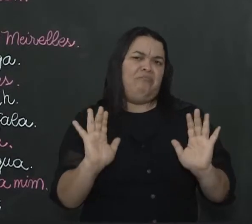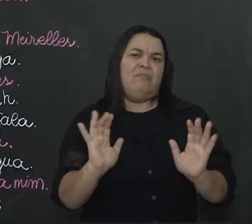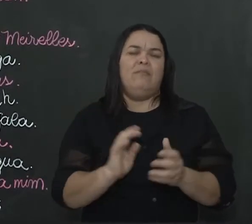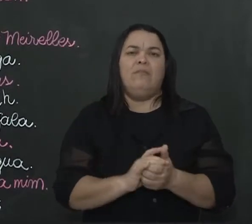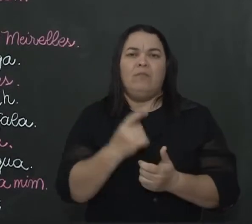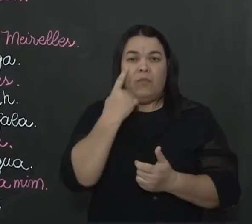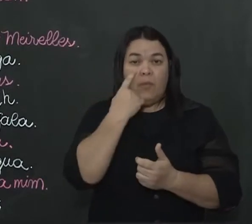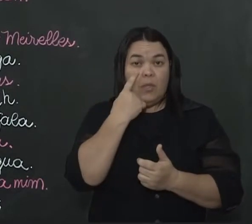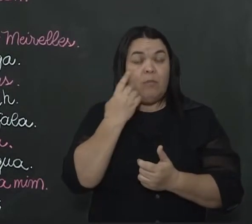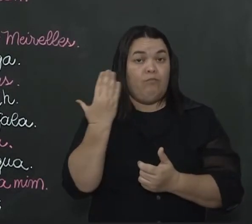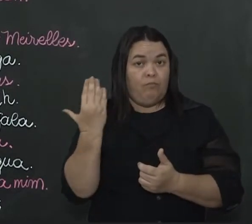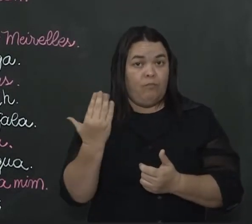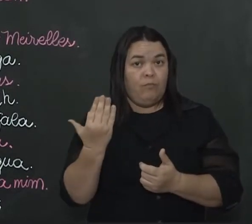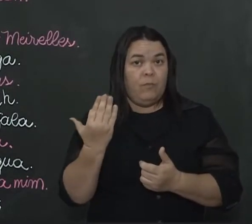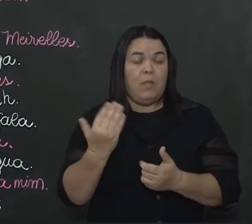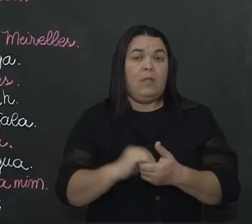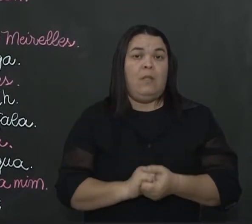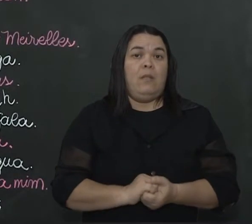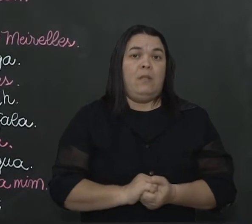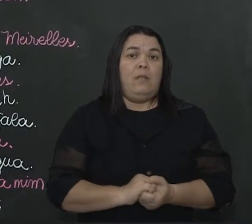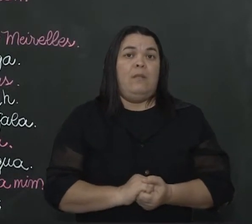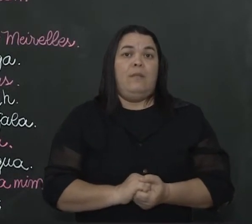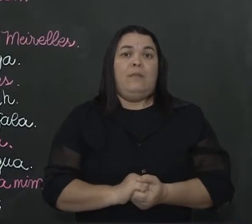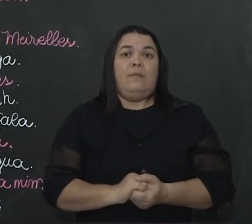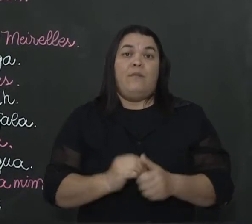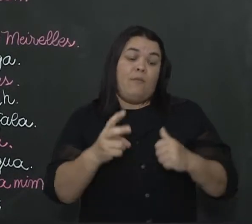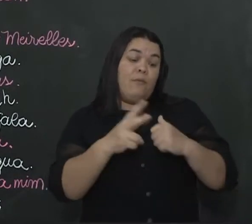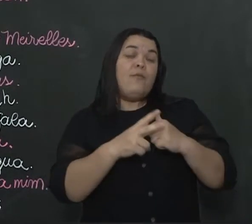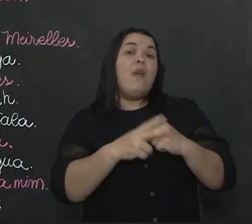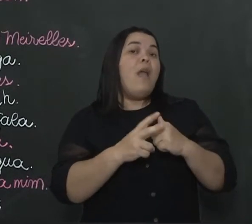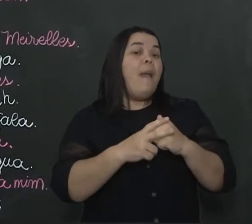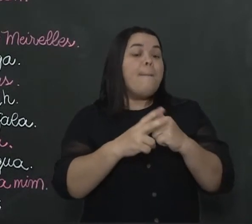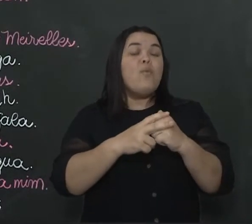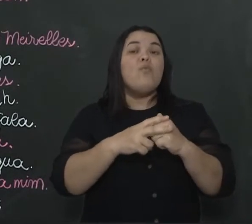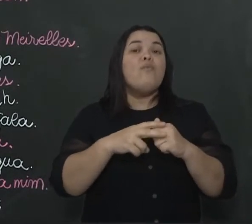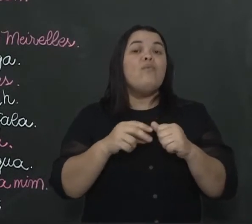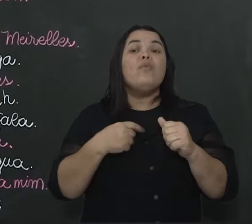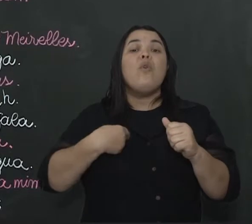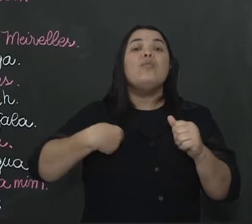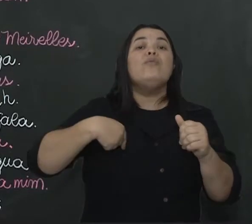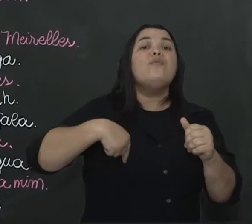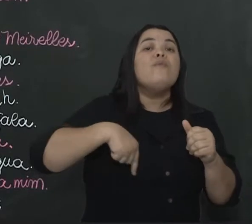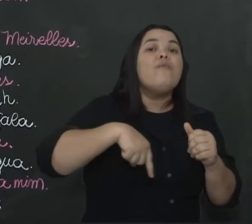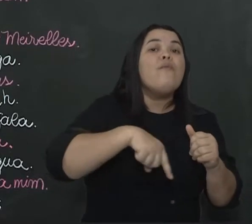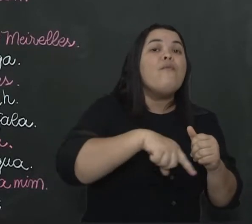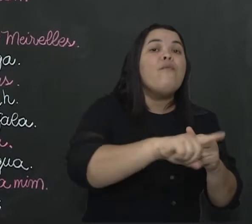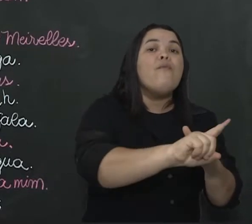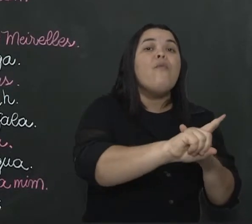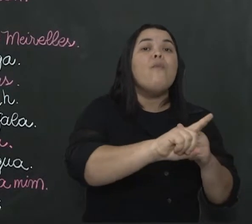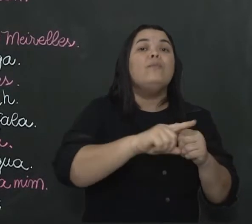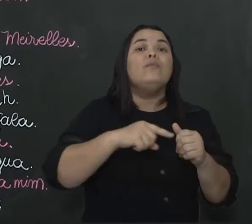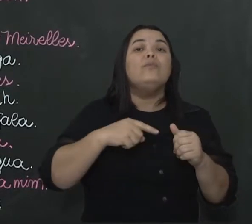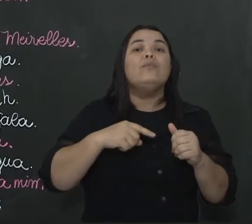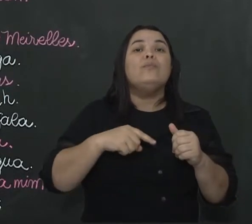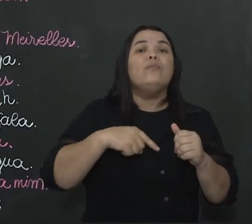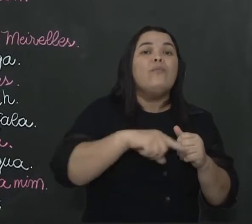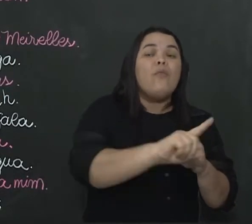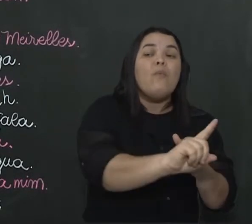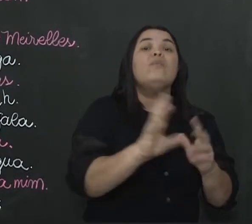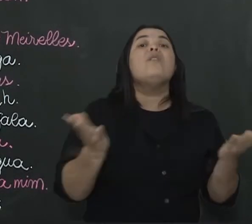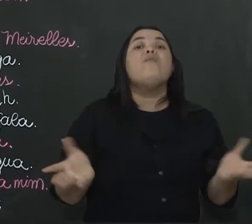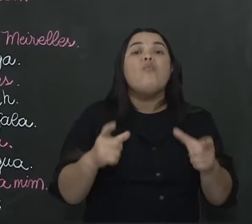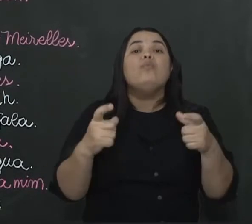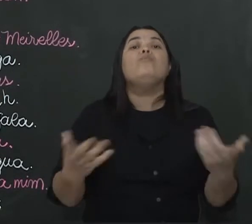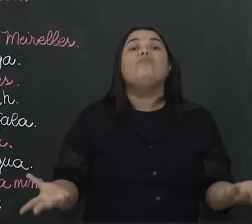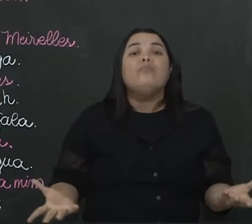por enquanto, por conta da regência do verbo. Nós fomos à reunião. Nós fomos à